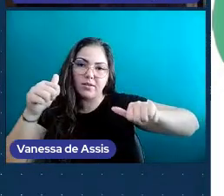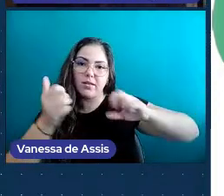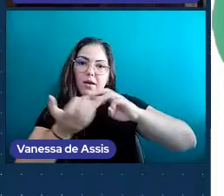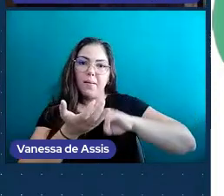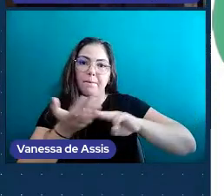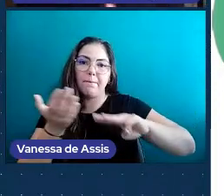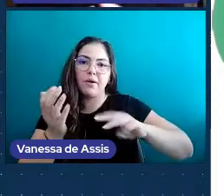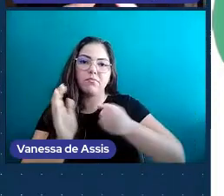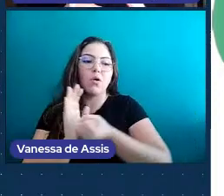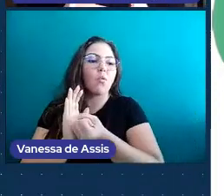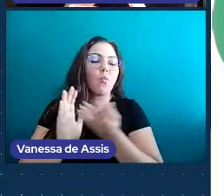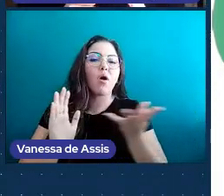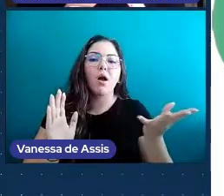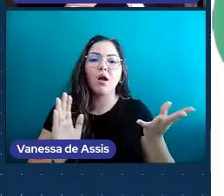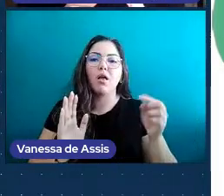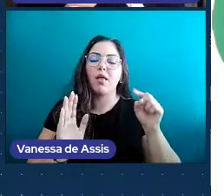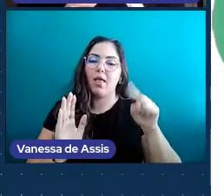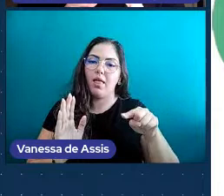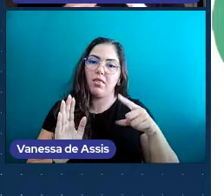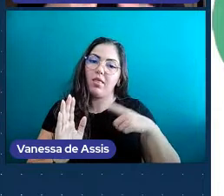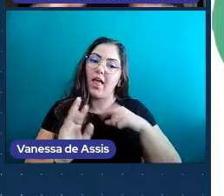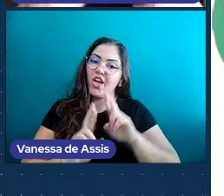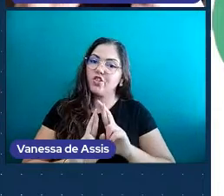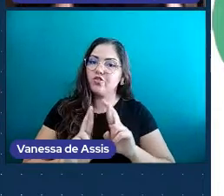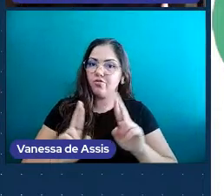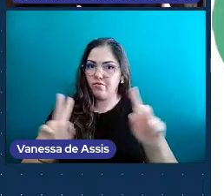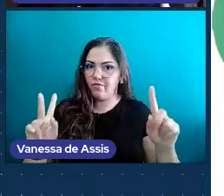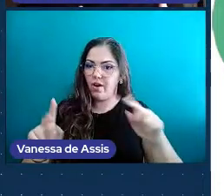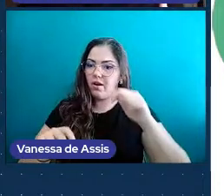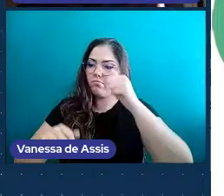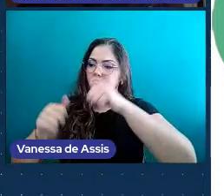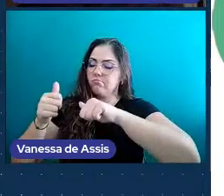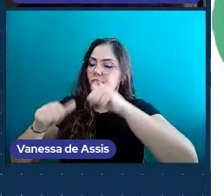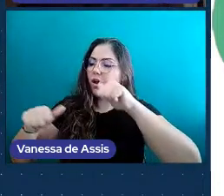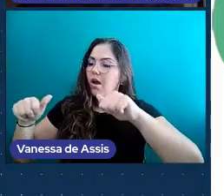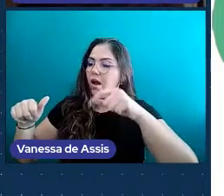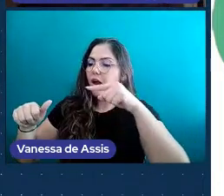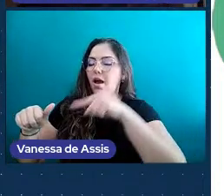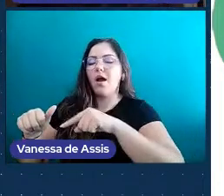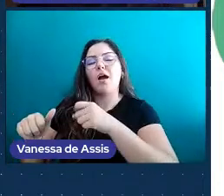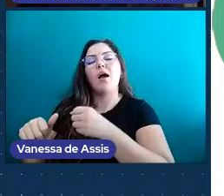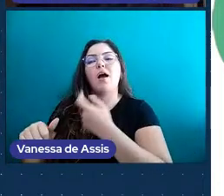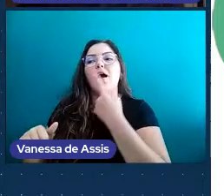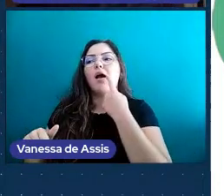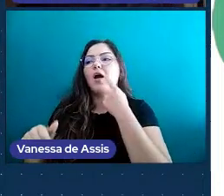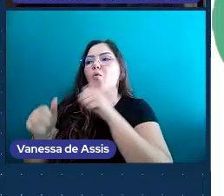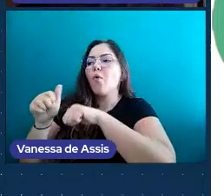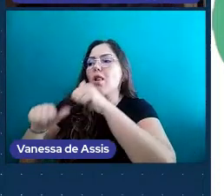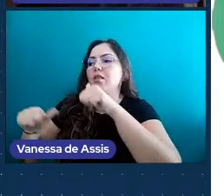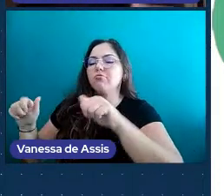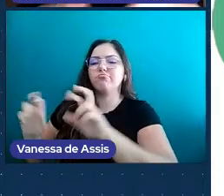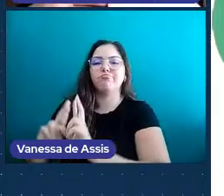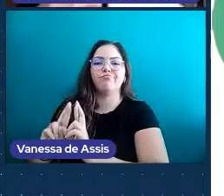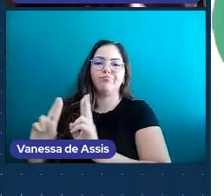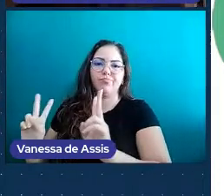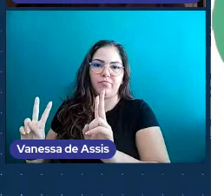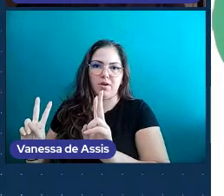pesquisa quantitativa, lembrando, ela se percebe como sendo, então, uma